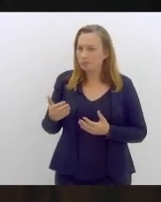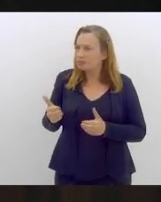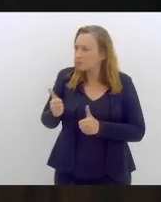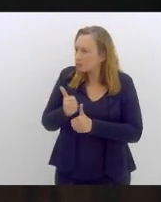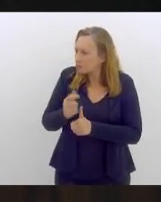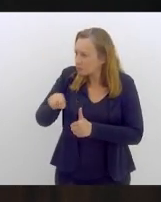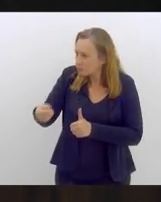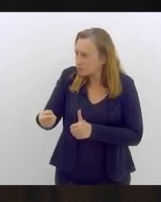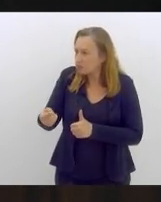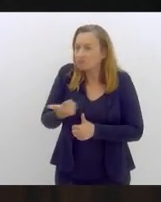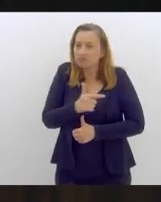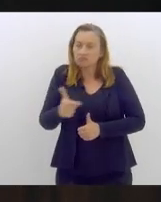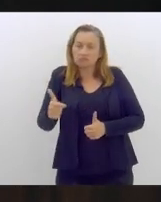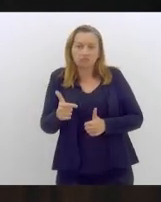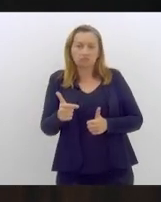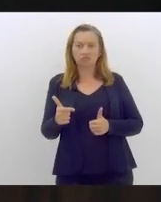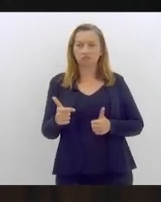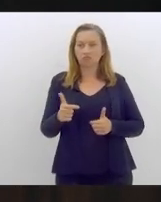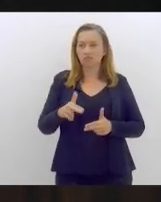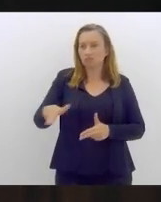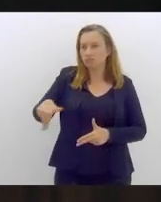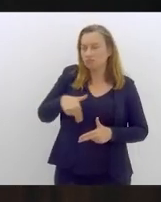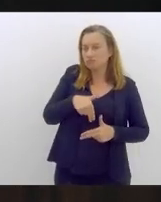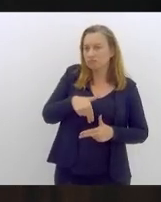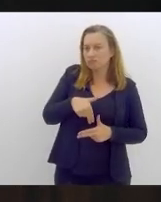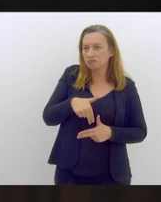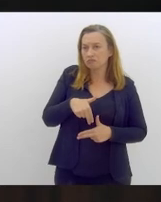Bom, não havendo oradores inscritos,